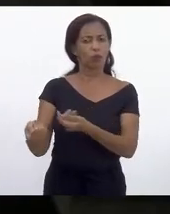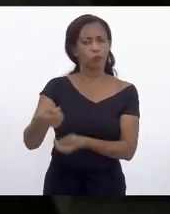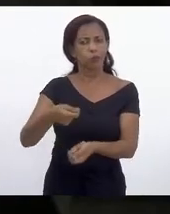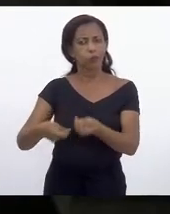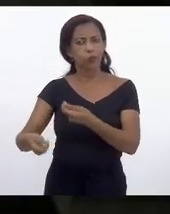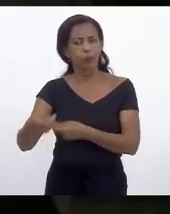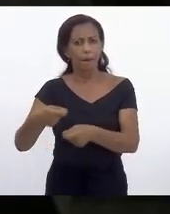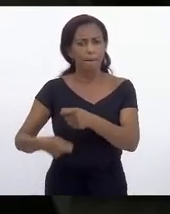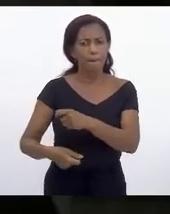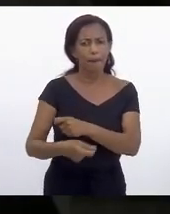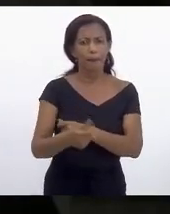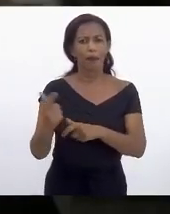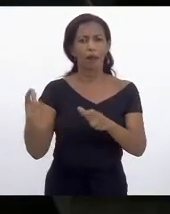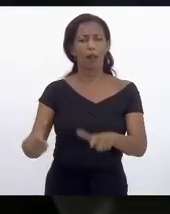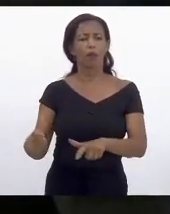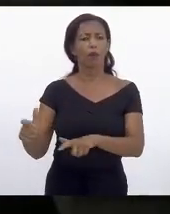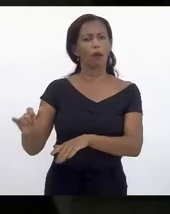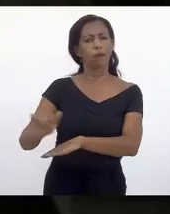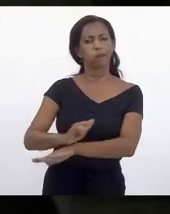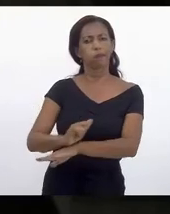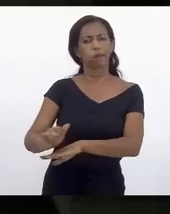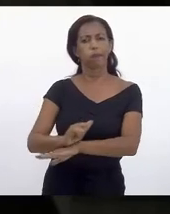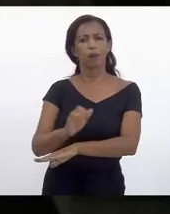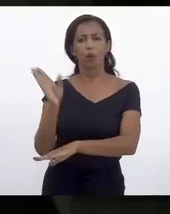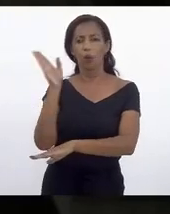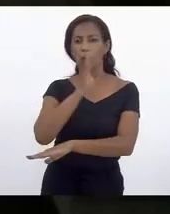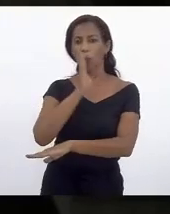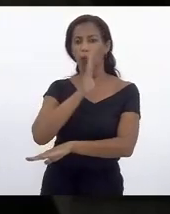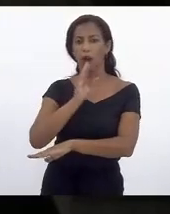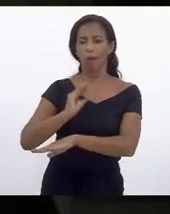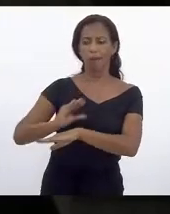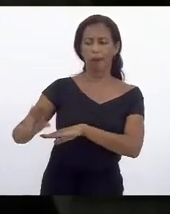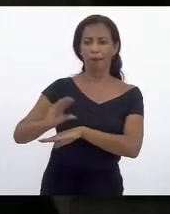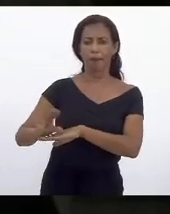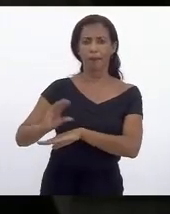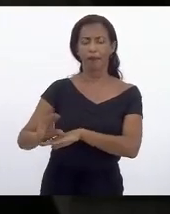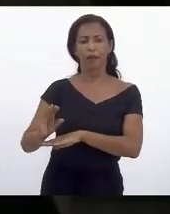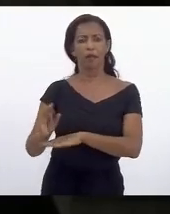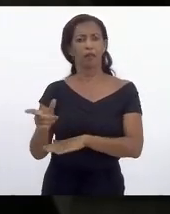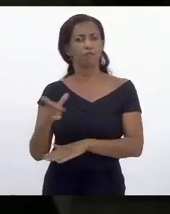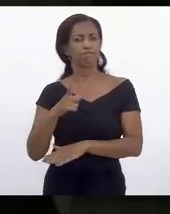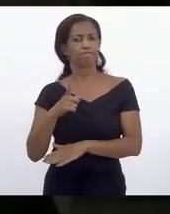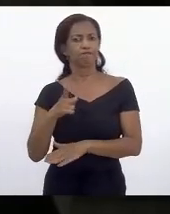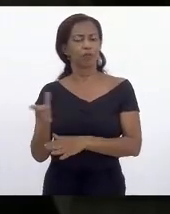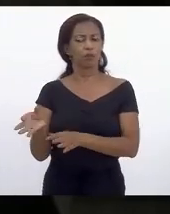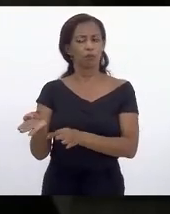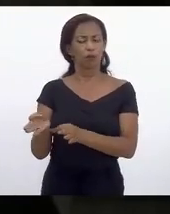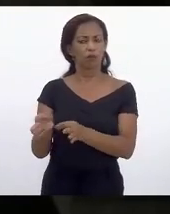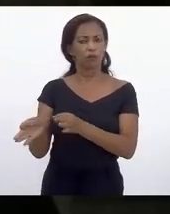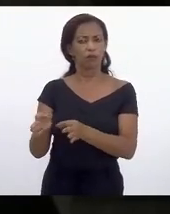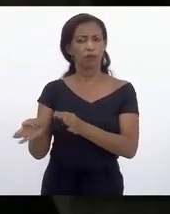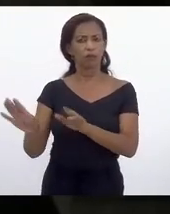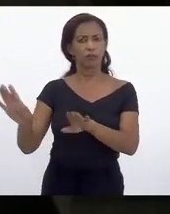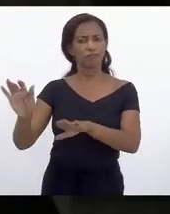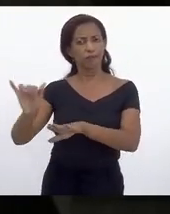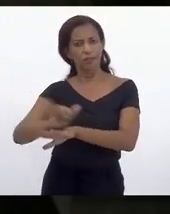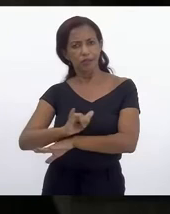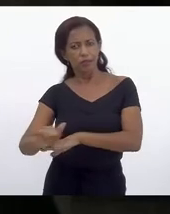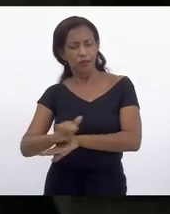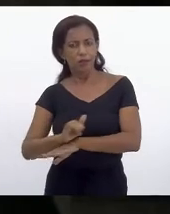em áreas estratégicas ou em áreas emergenciais, adotando uma